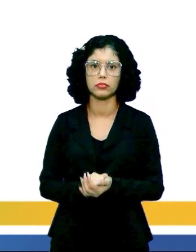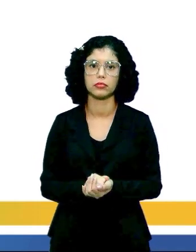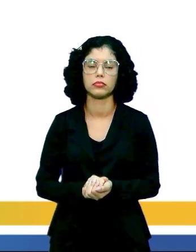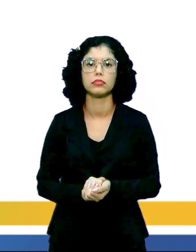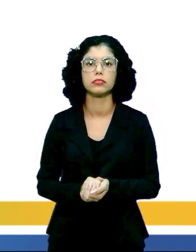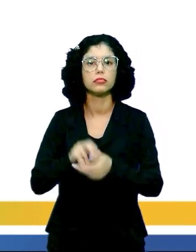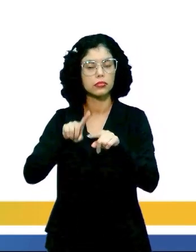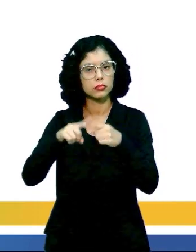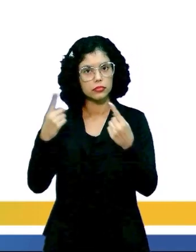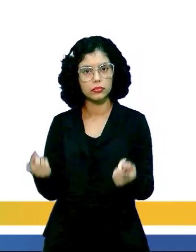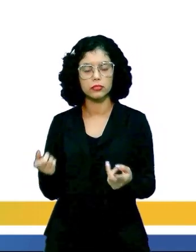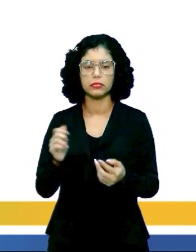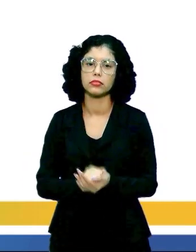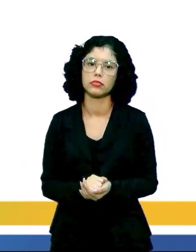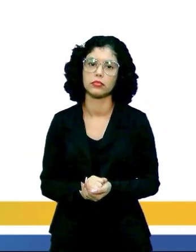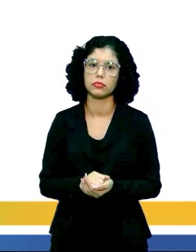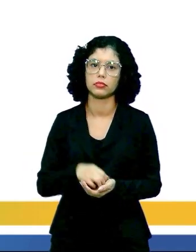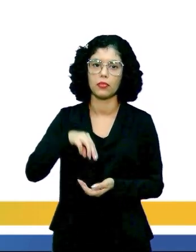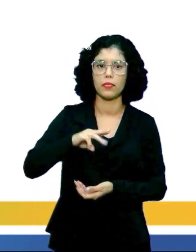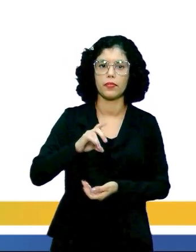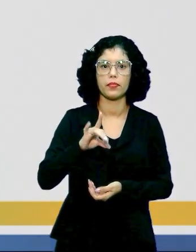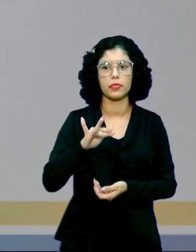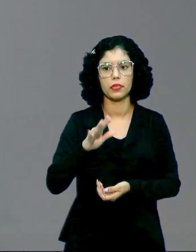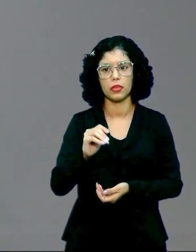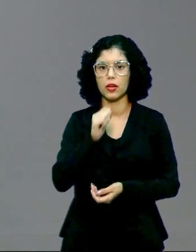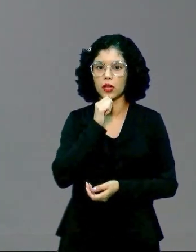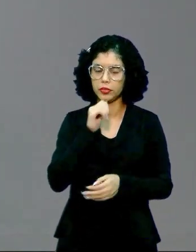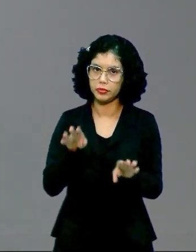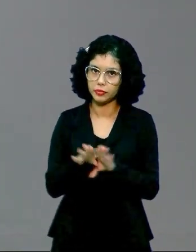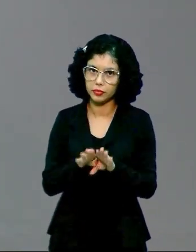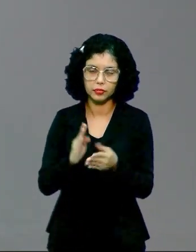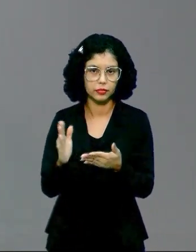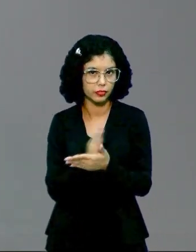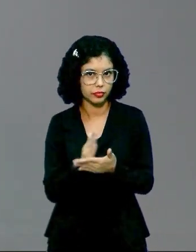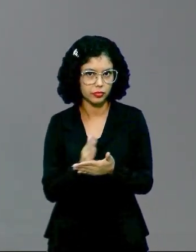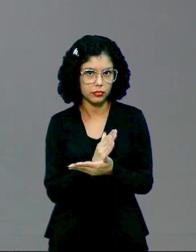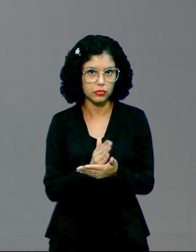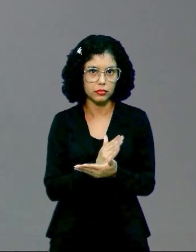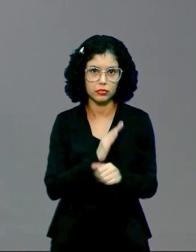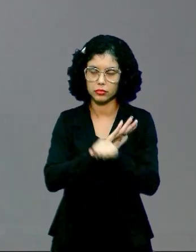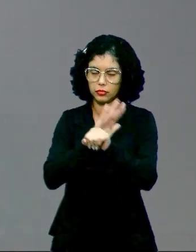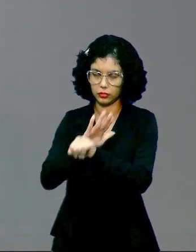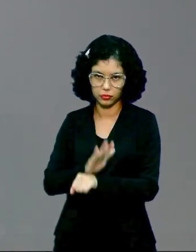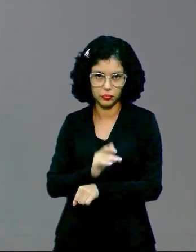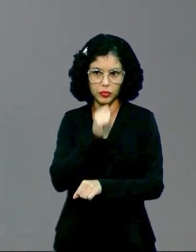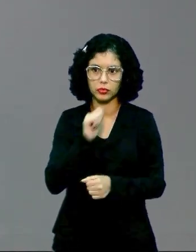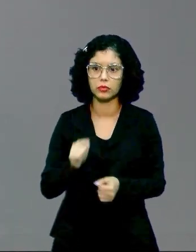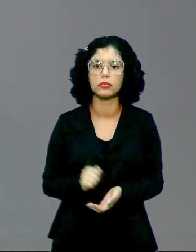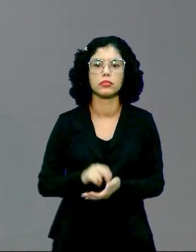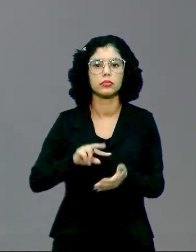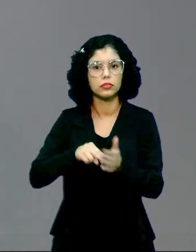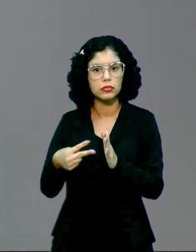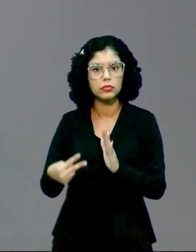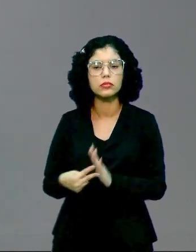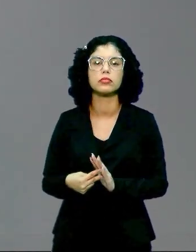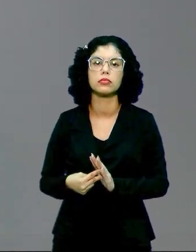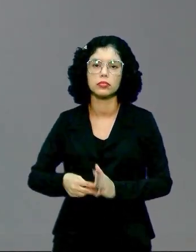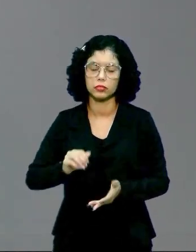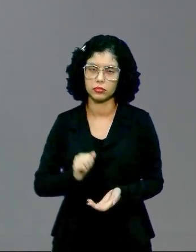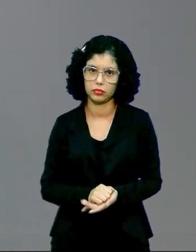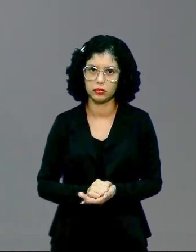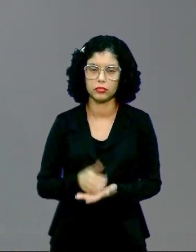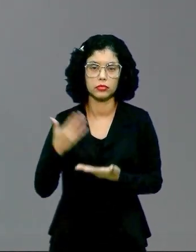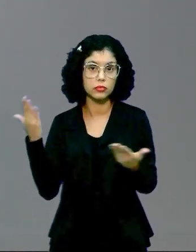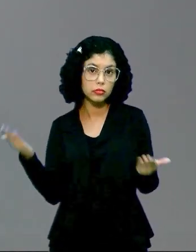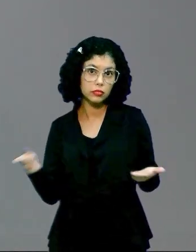Rutherford-Bohr. Porém, o modelo de Bohr ele tem algumas outras contribuições muito significativas